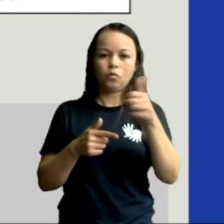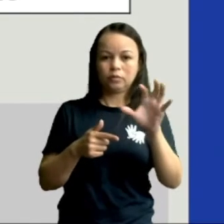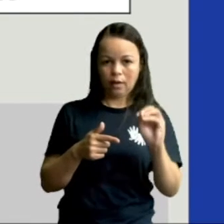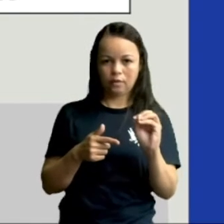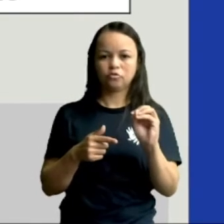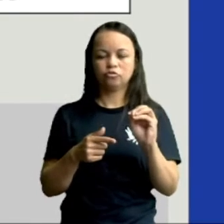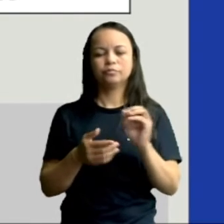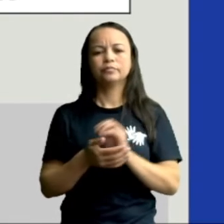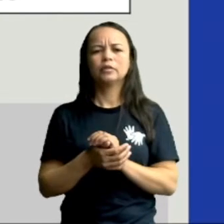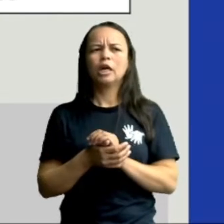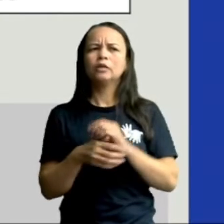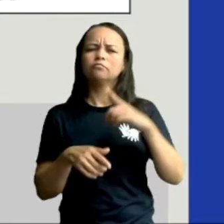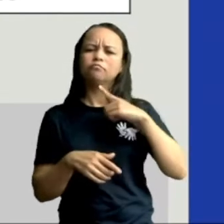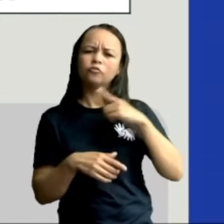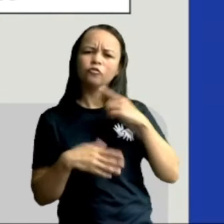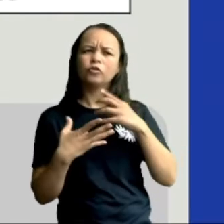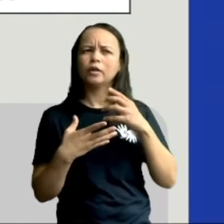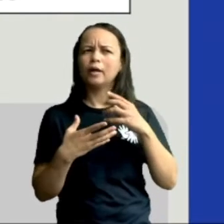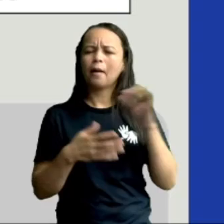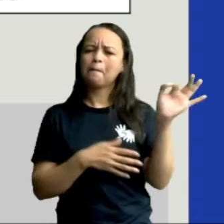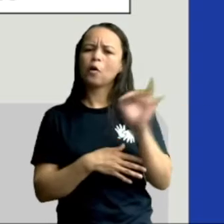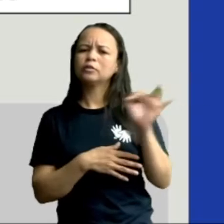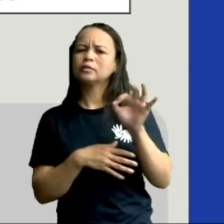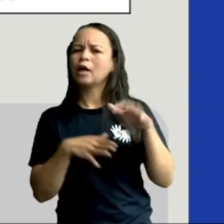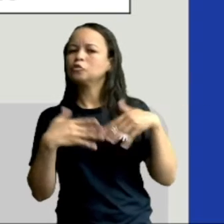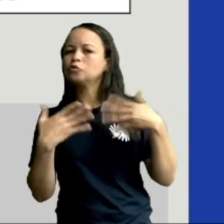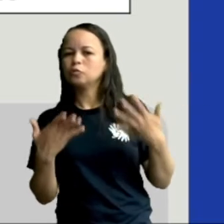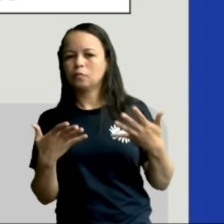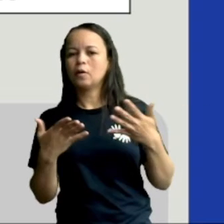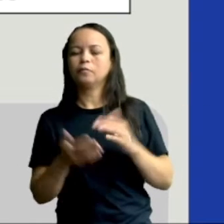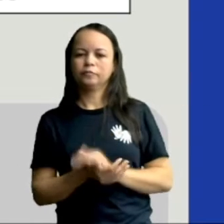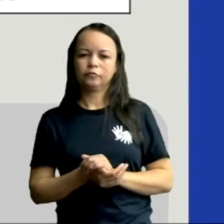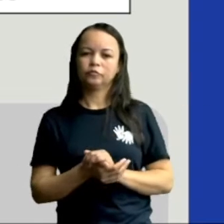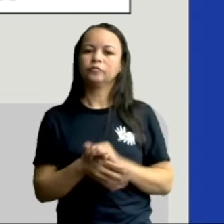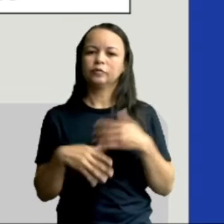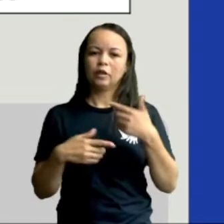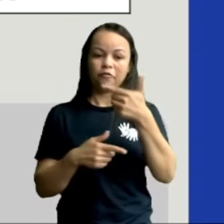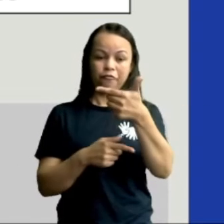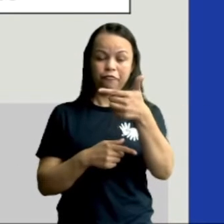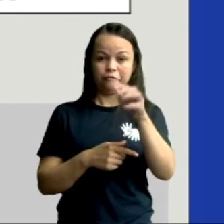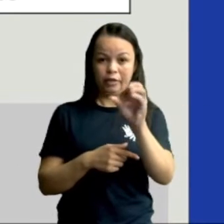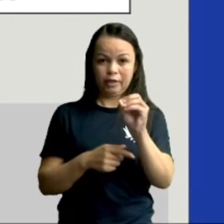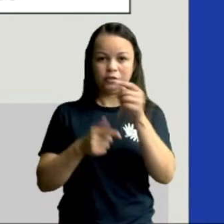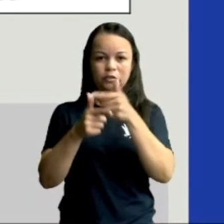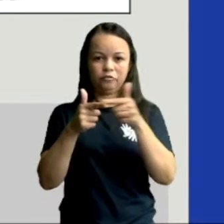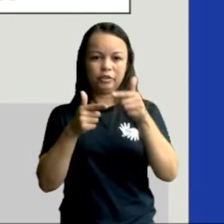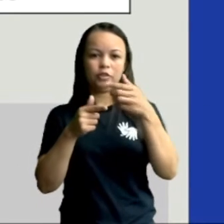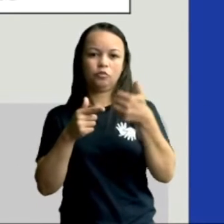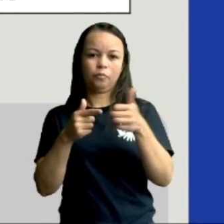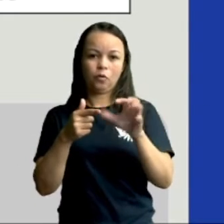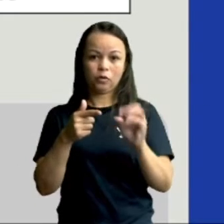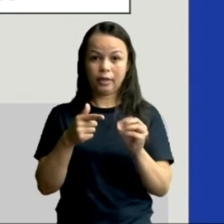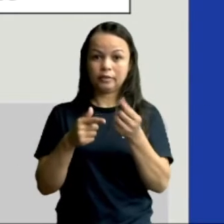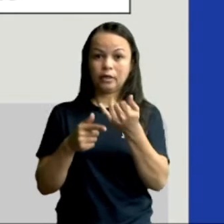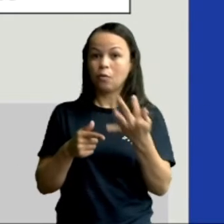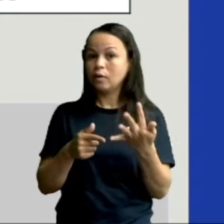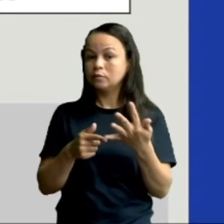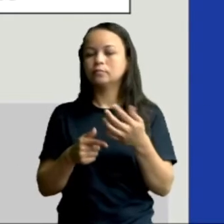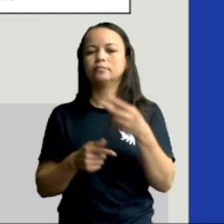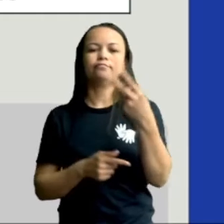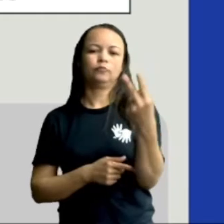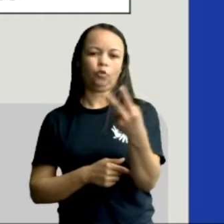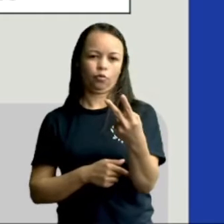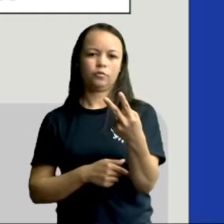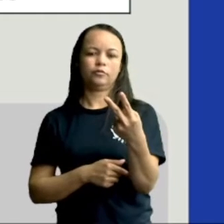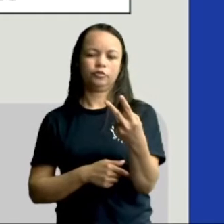dividir por 10. Eu vou ter que porcentagem? Calminha aí. Vamos lá dividir. 20 dividido por 10 é igual a 2.